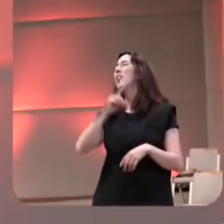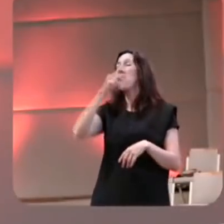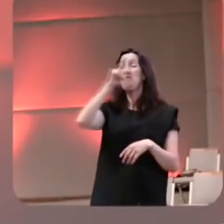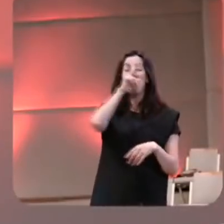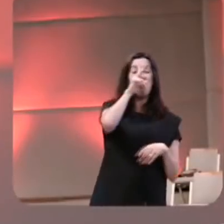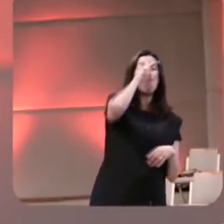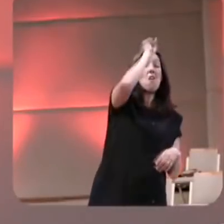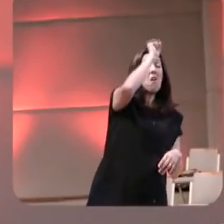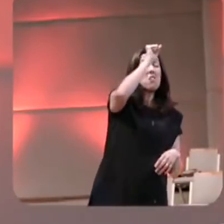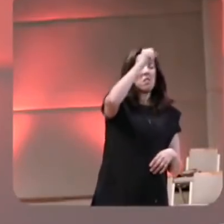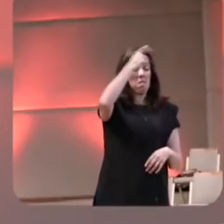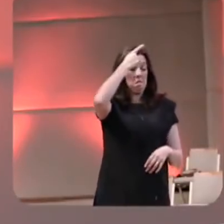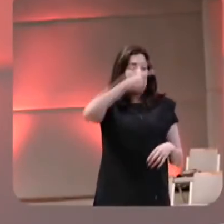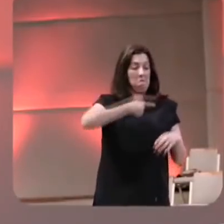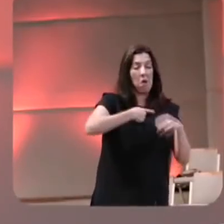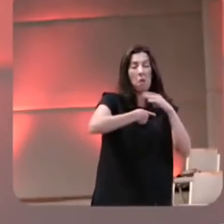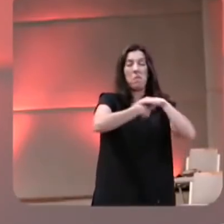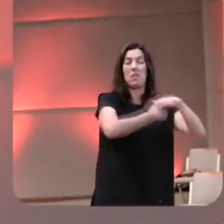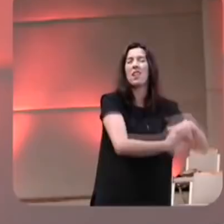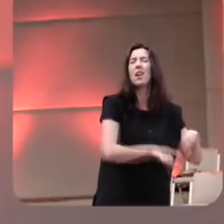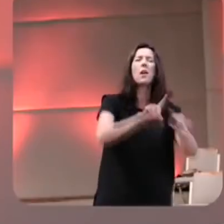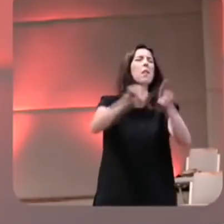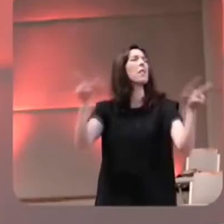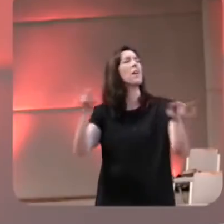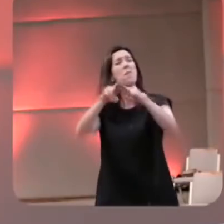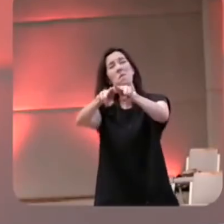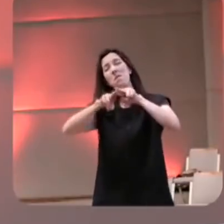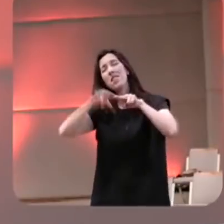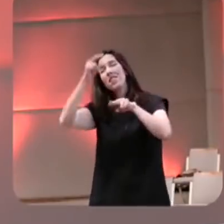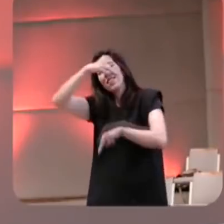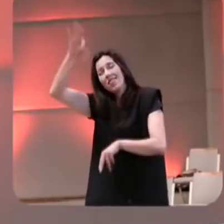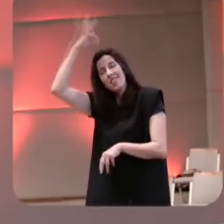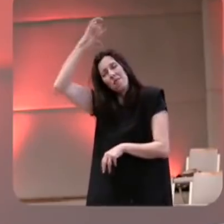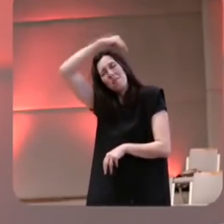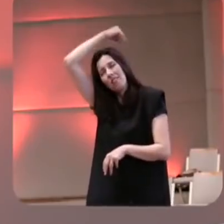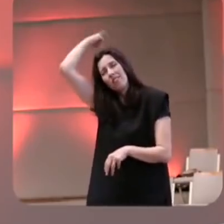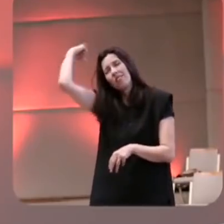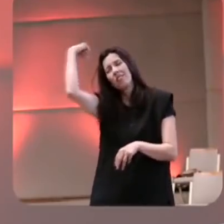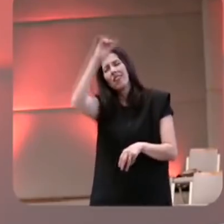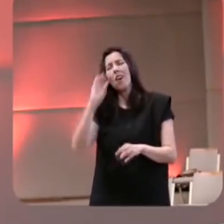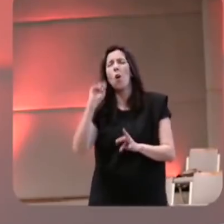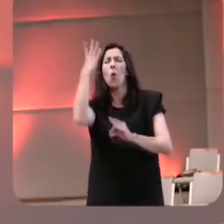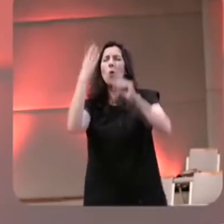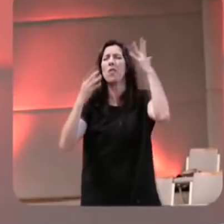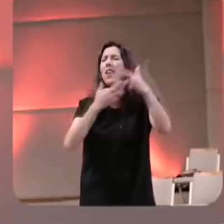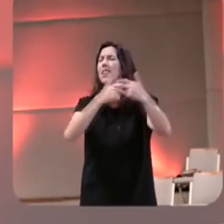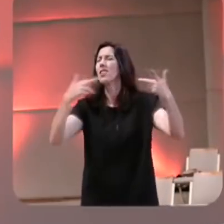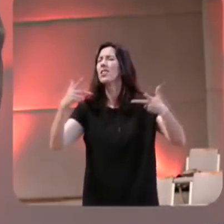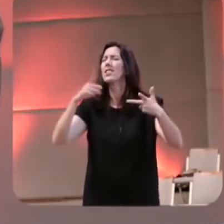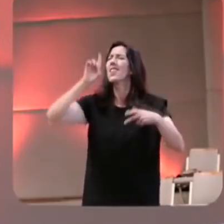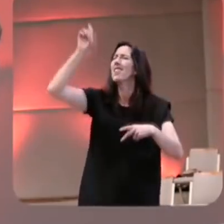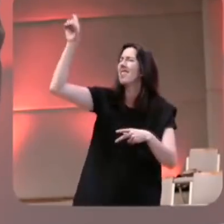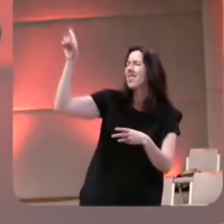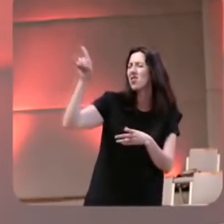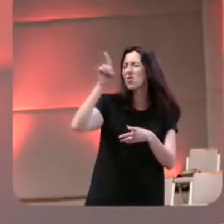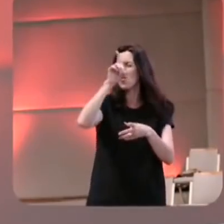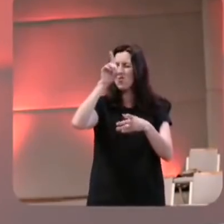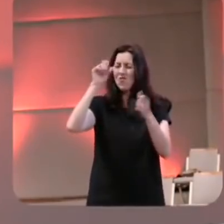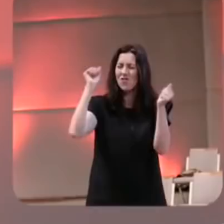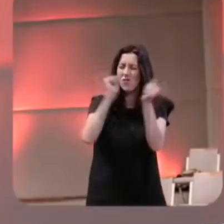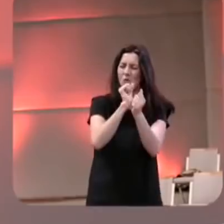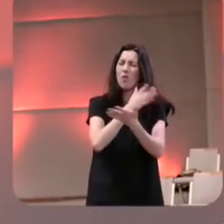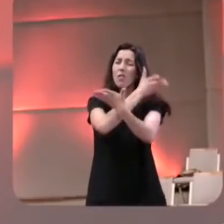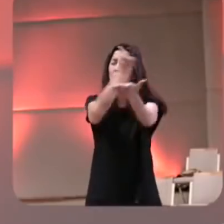por força nem por violência, mas é pelo teu Espírito que as coisas acontecem. Oh Pai, move-te aqui